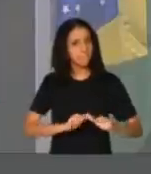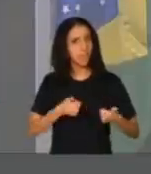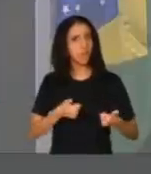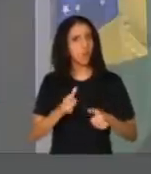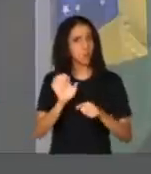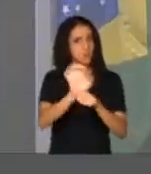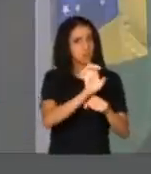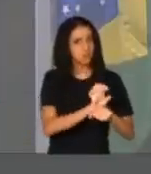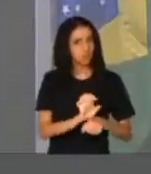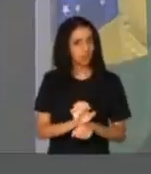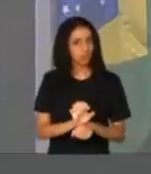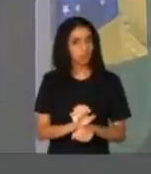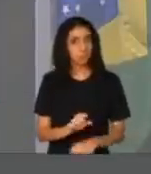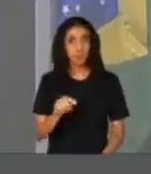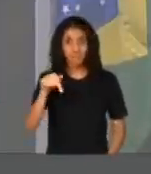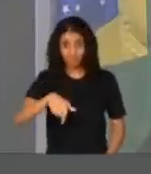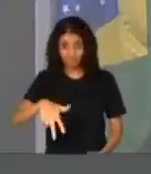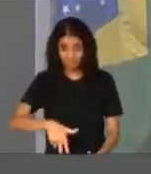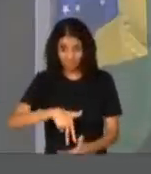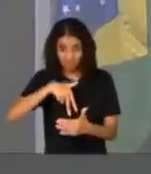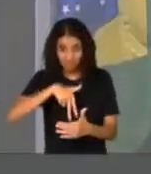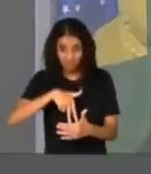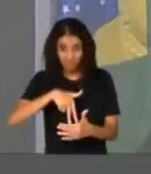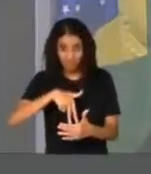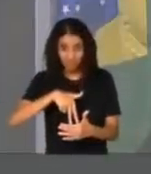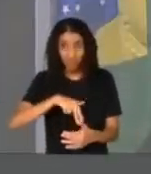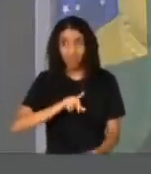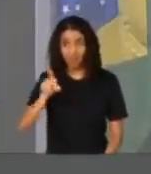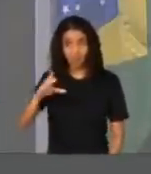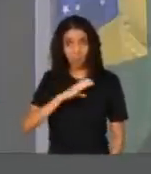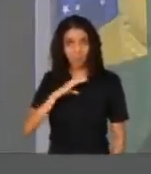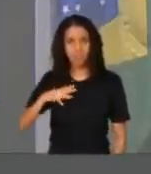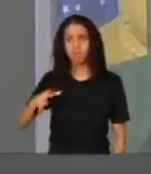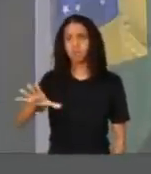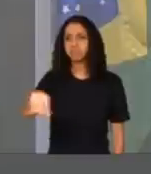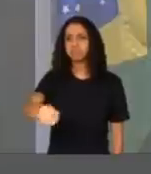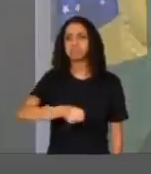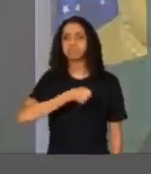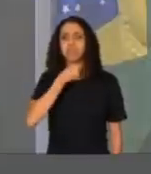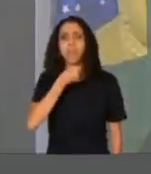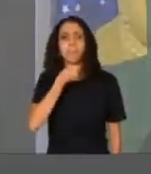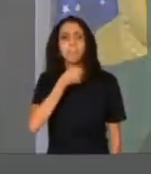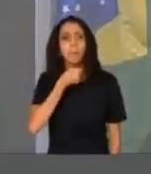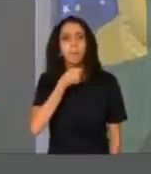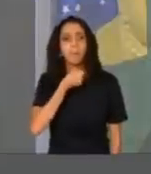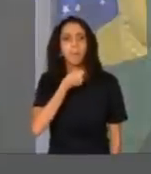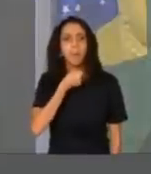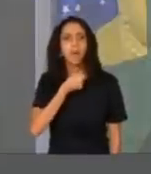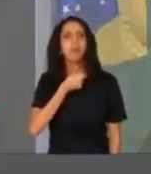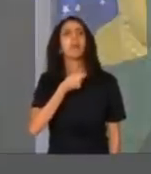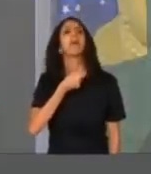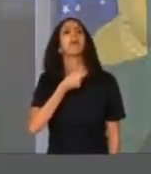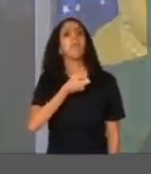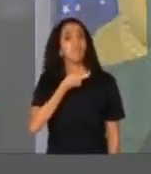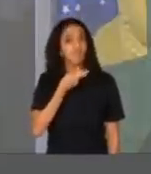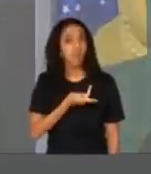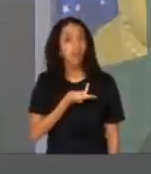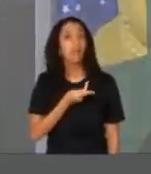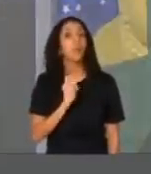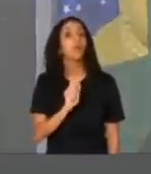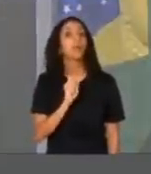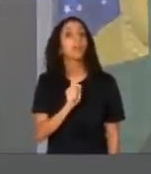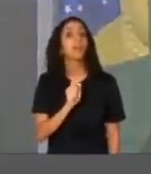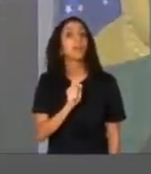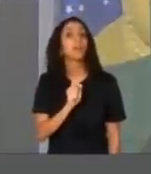estados, aqui na tribuna sobem, nas comissões usam o microfone, nos apartes usam o microfone para